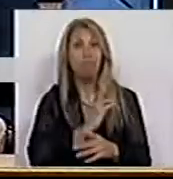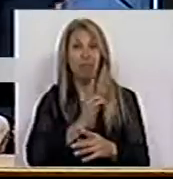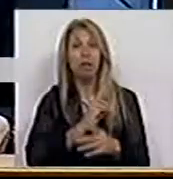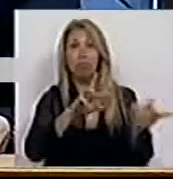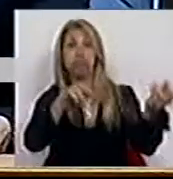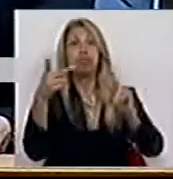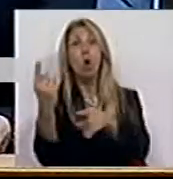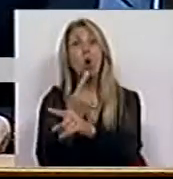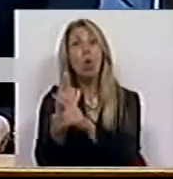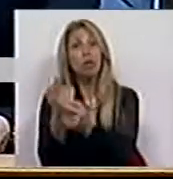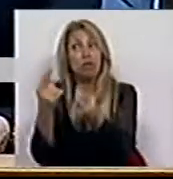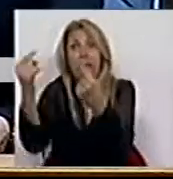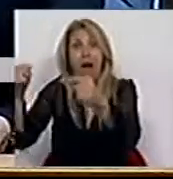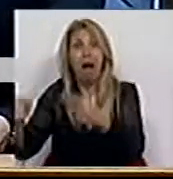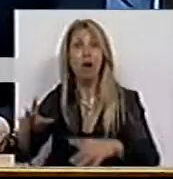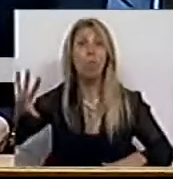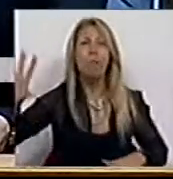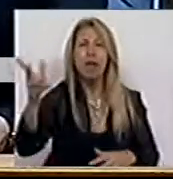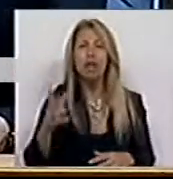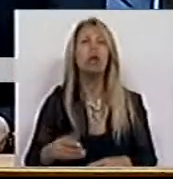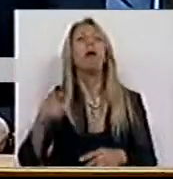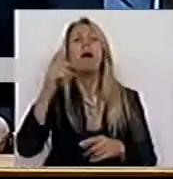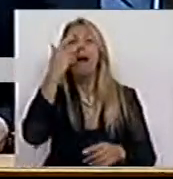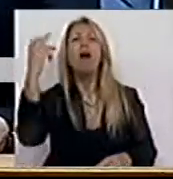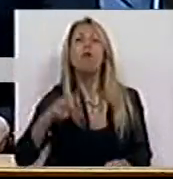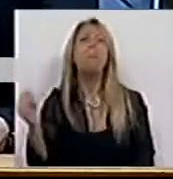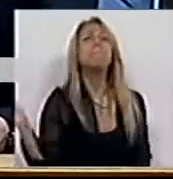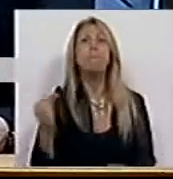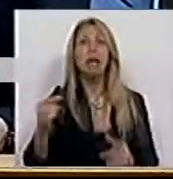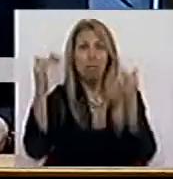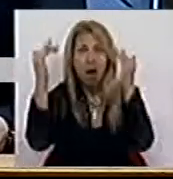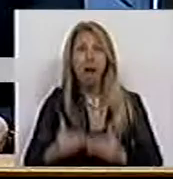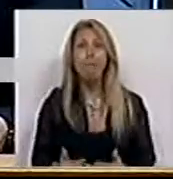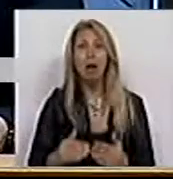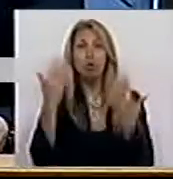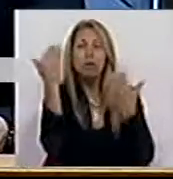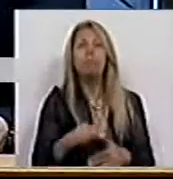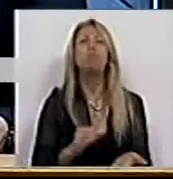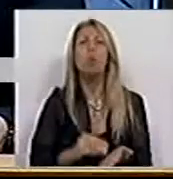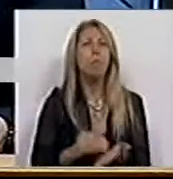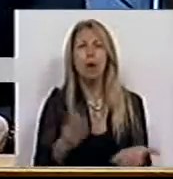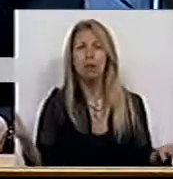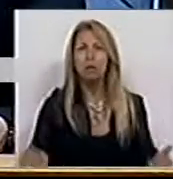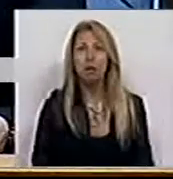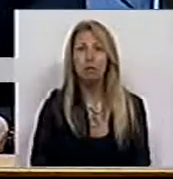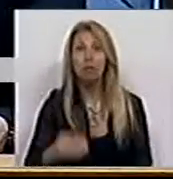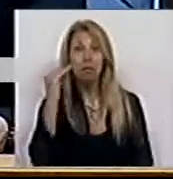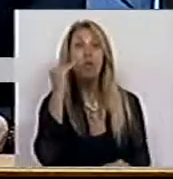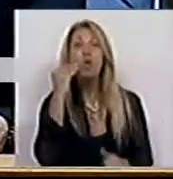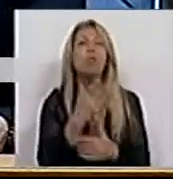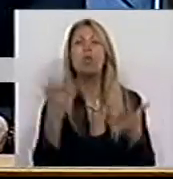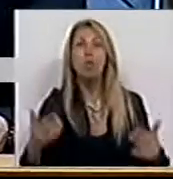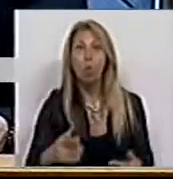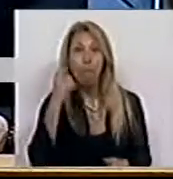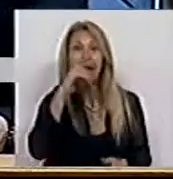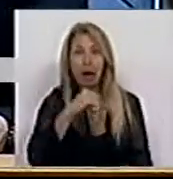país, quando as pensões mínimas continuam abaixo do limiar de pobreza. Em nome de quê é que quem trabalha tem